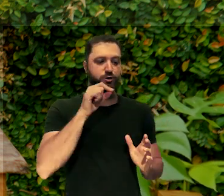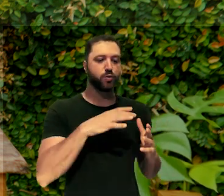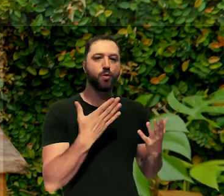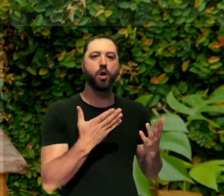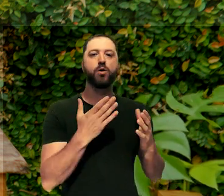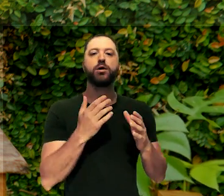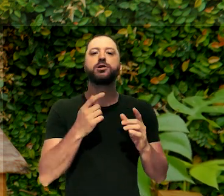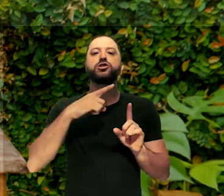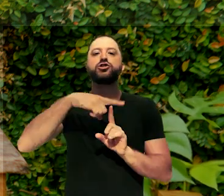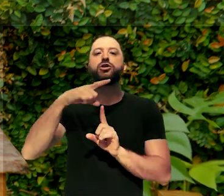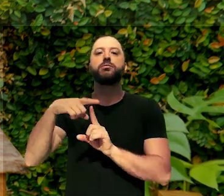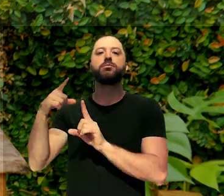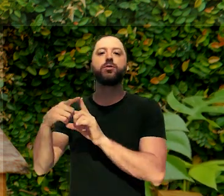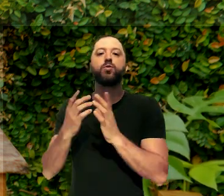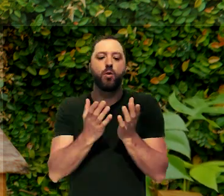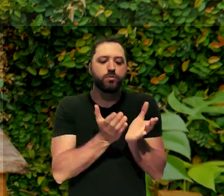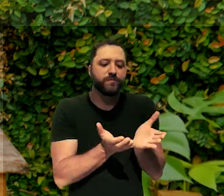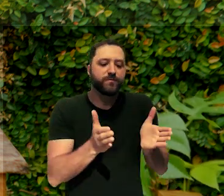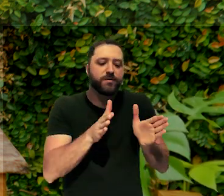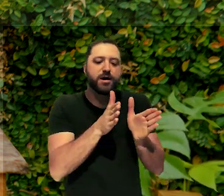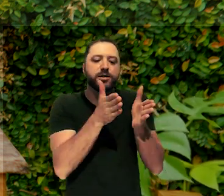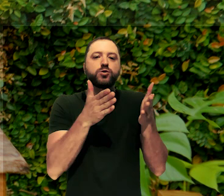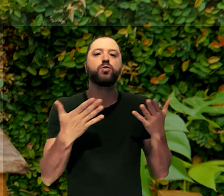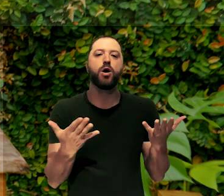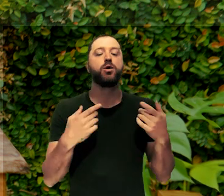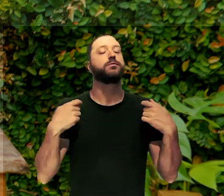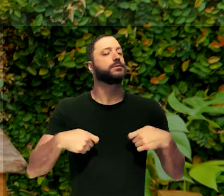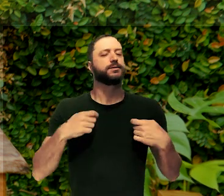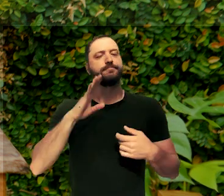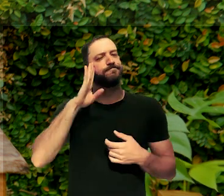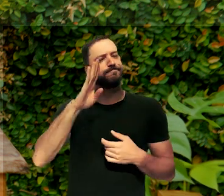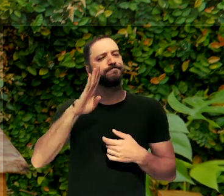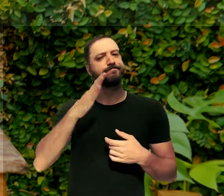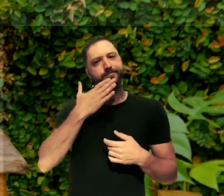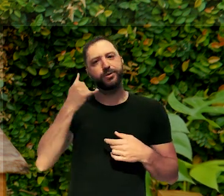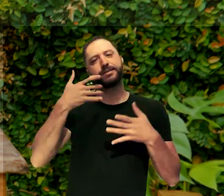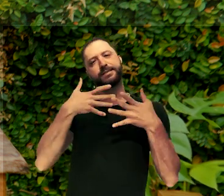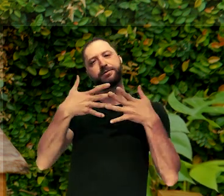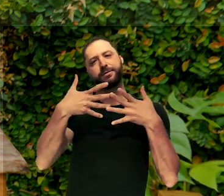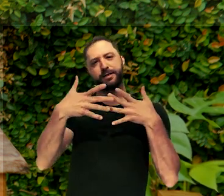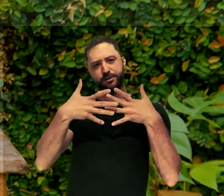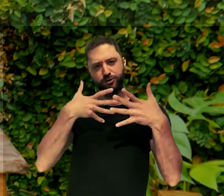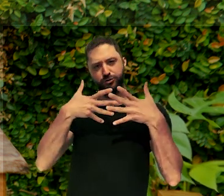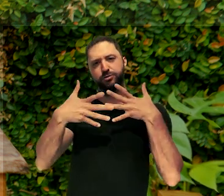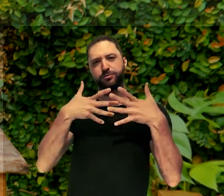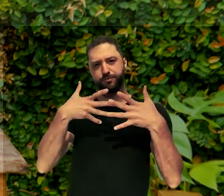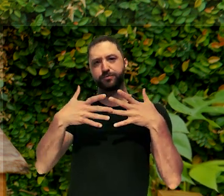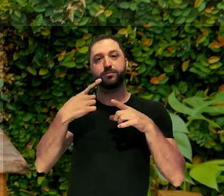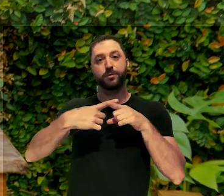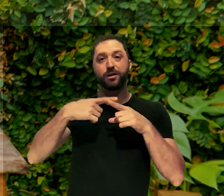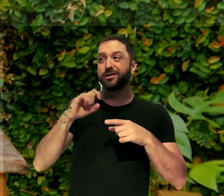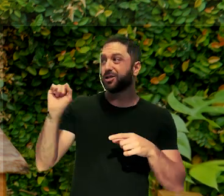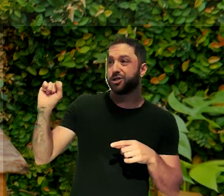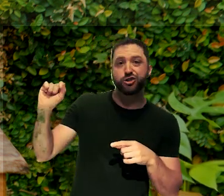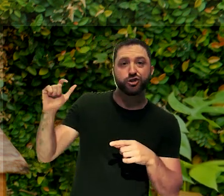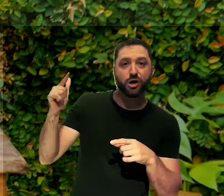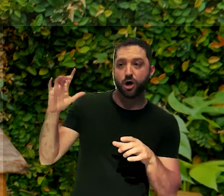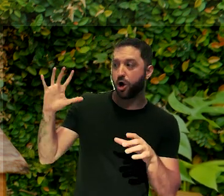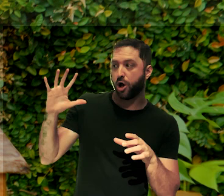A escolha do recipiente. É muito importante que ele seja de preferência transparente